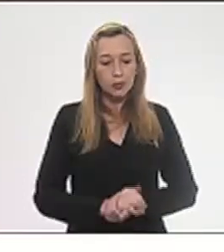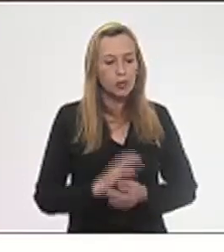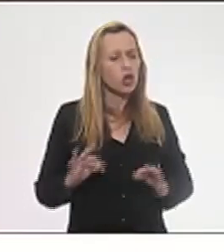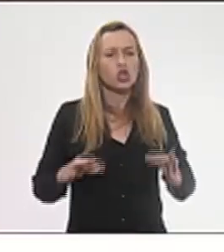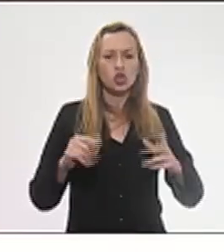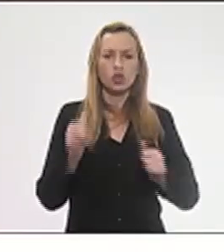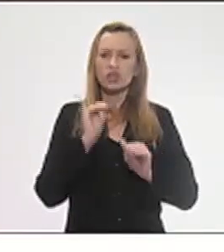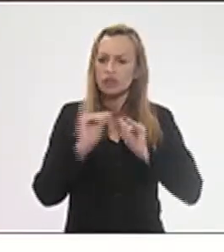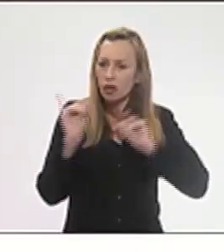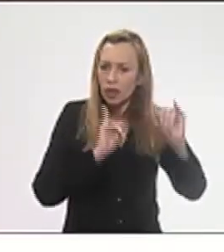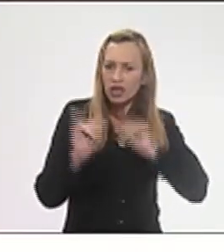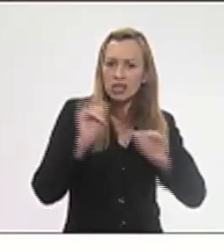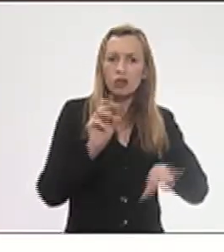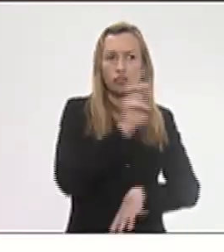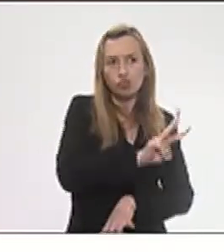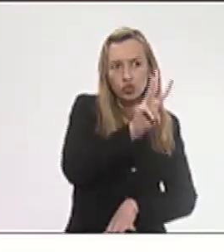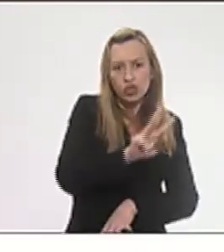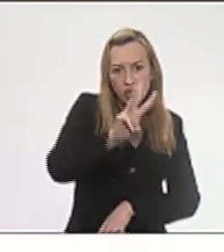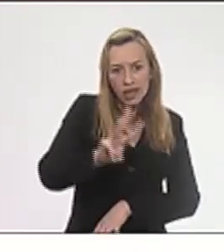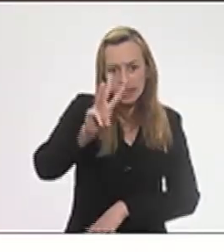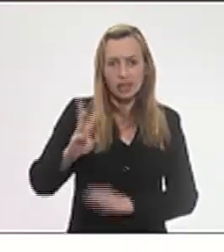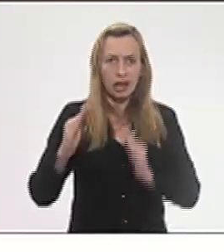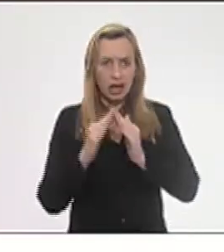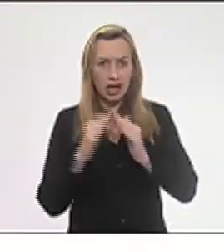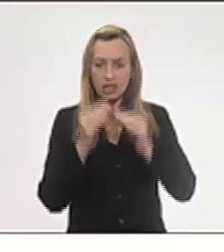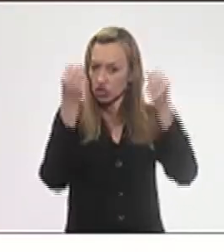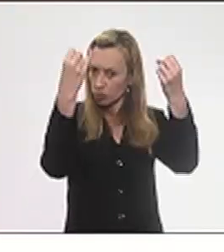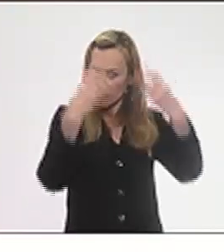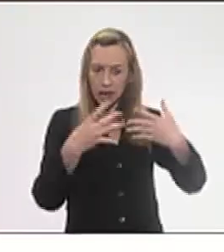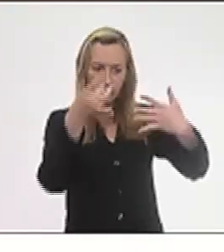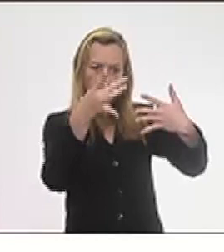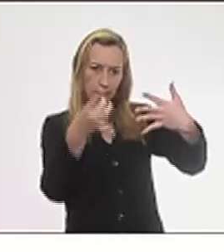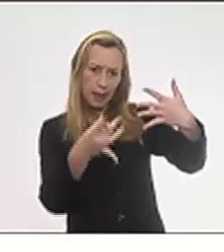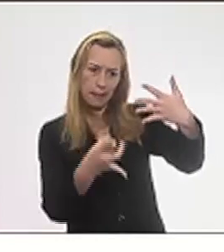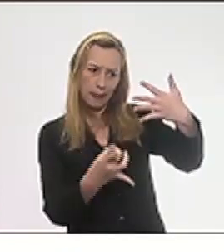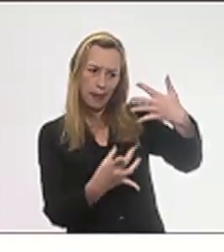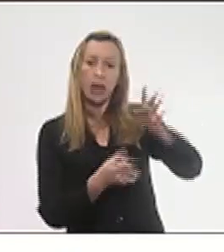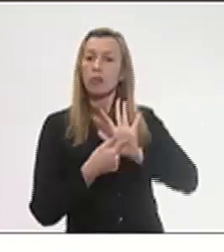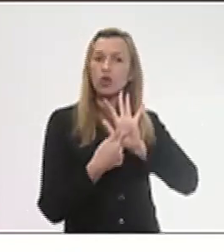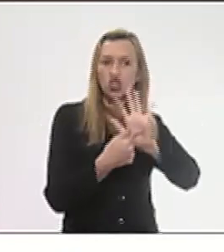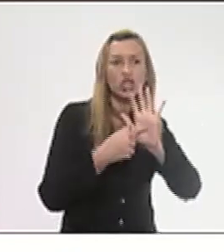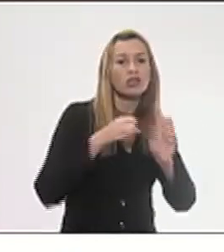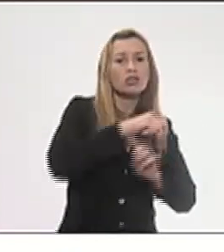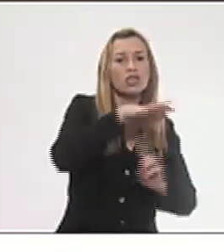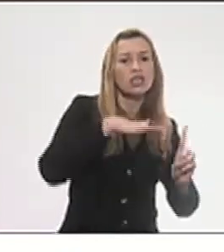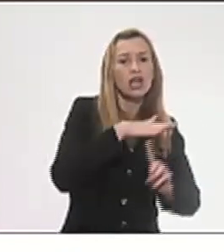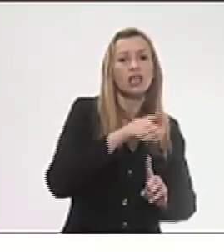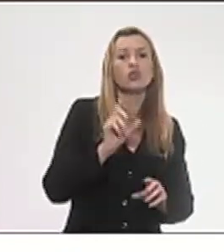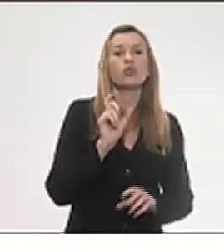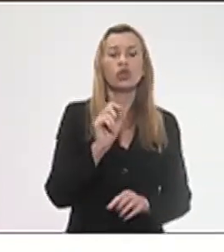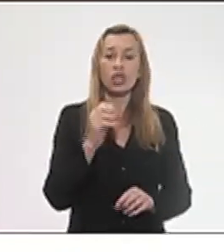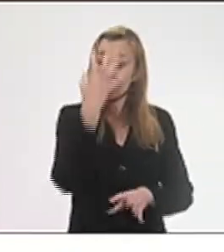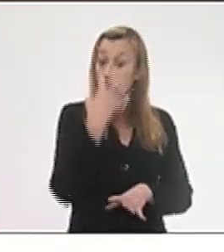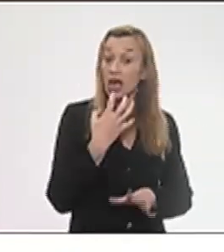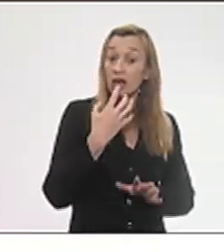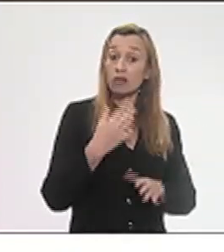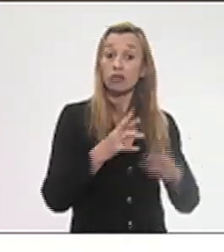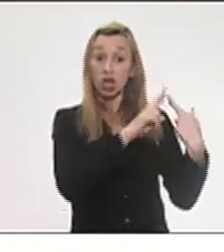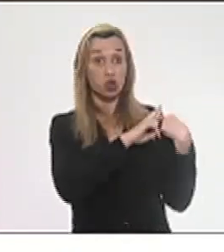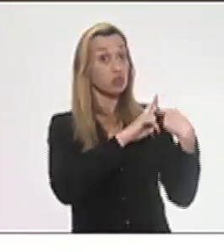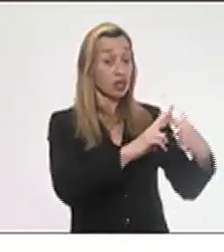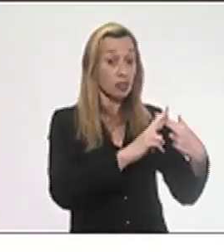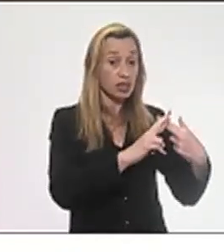as informações no site de transparência dessa casa, procuramos levar para a sociedade seriedade,